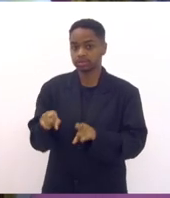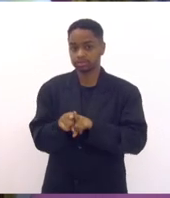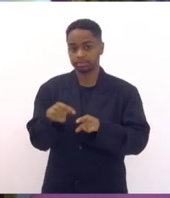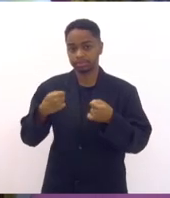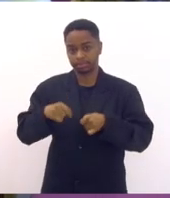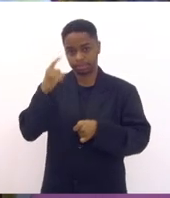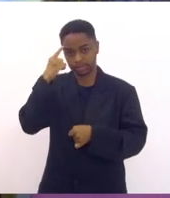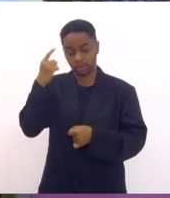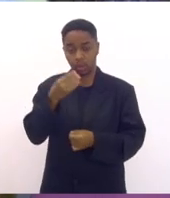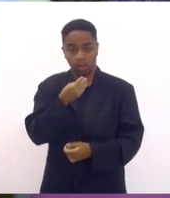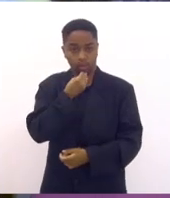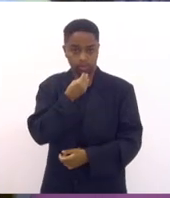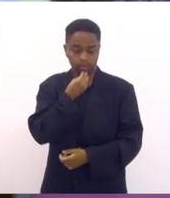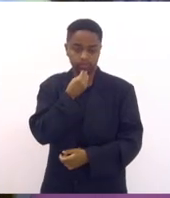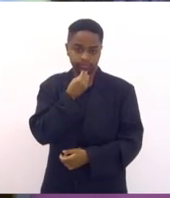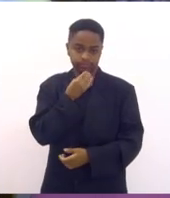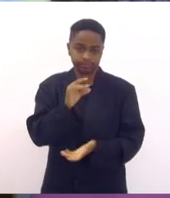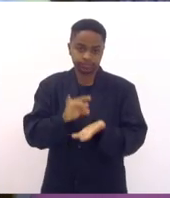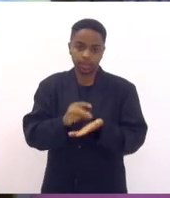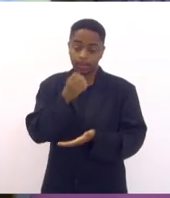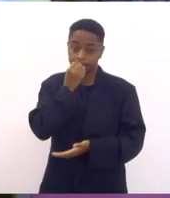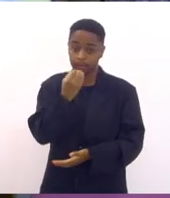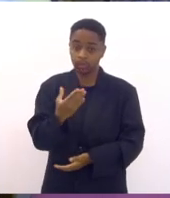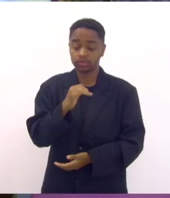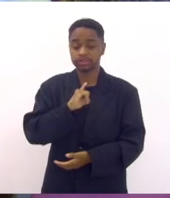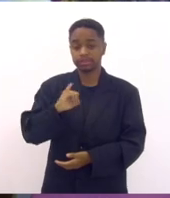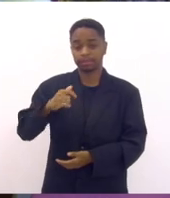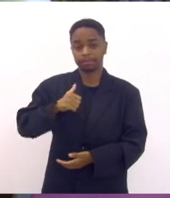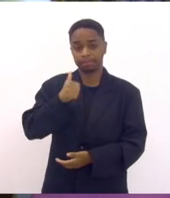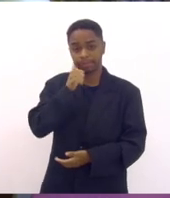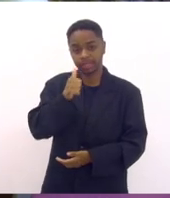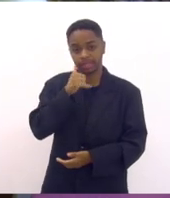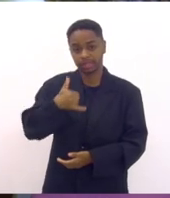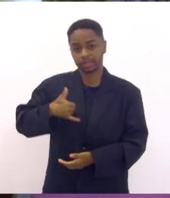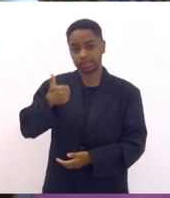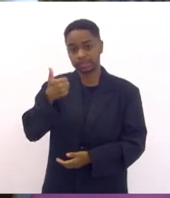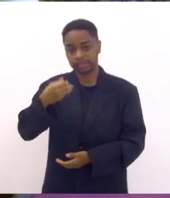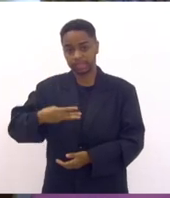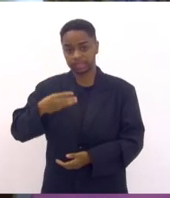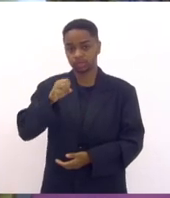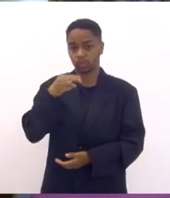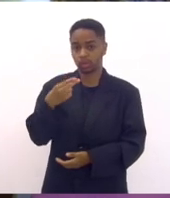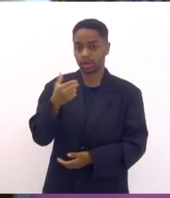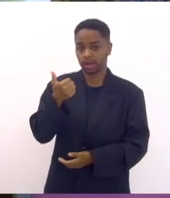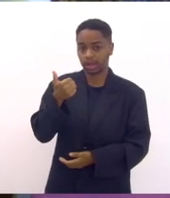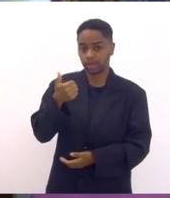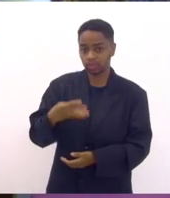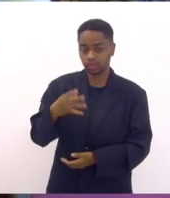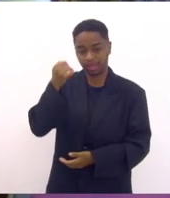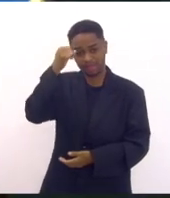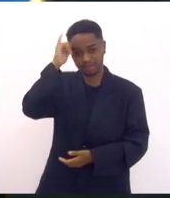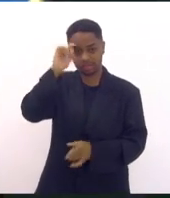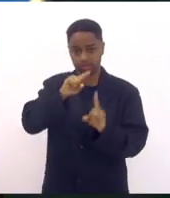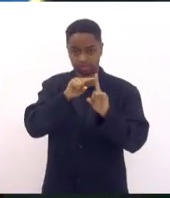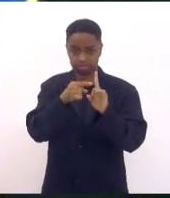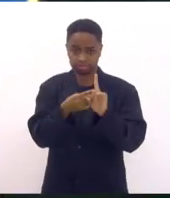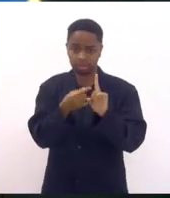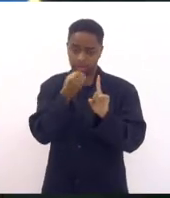óbvio que seria muito bom que uma menina com 14 1 anos não tivesse grávida